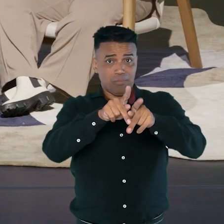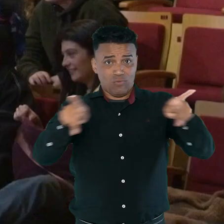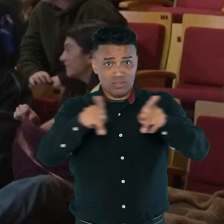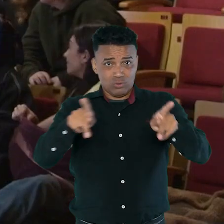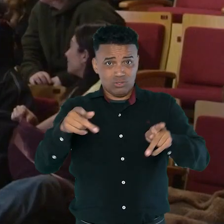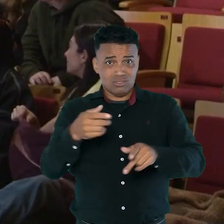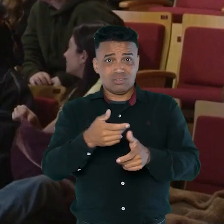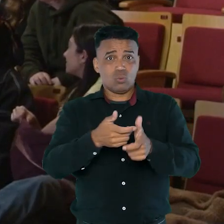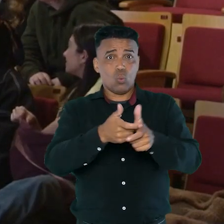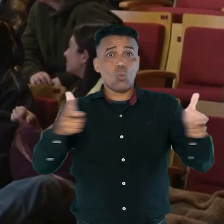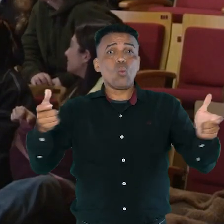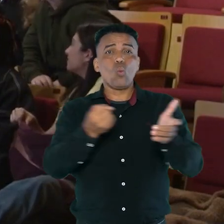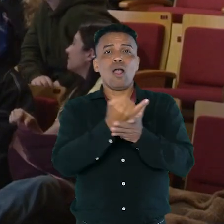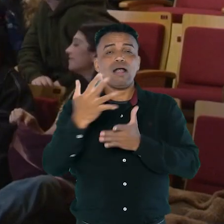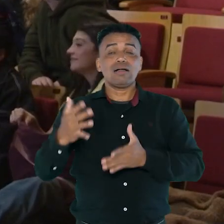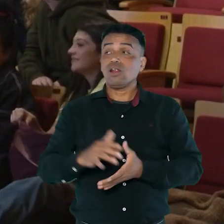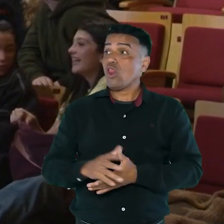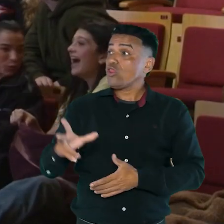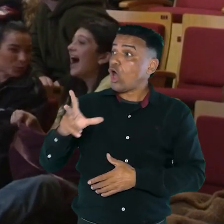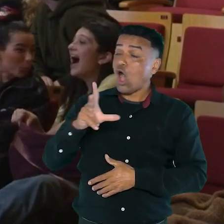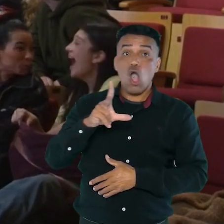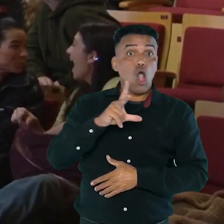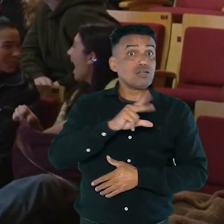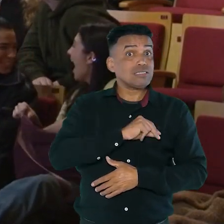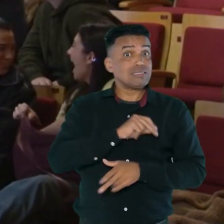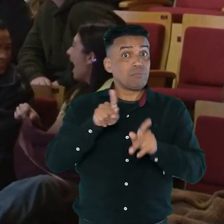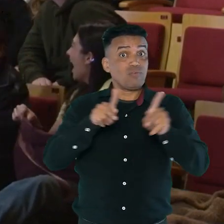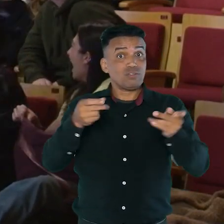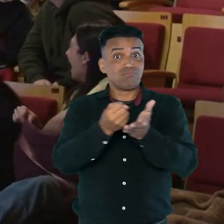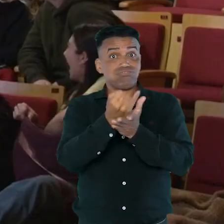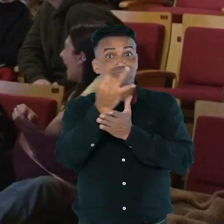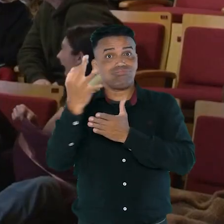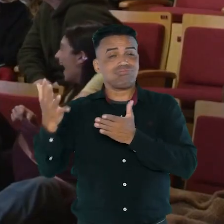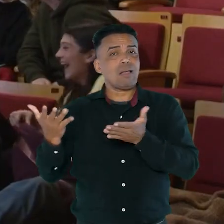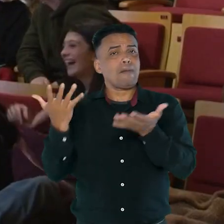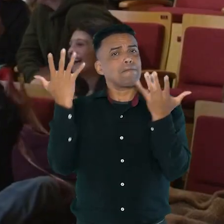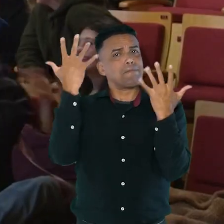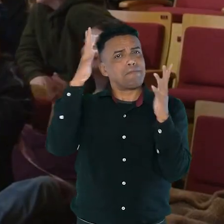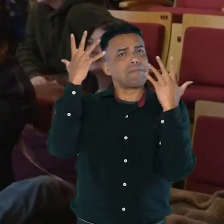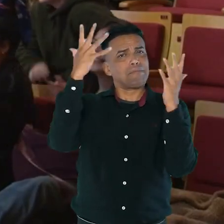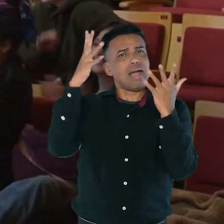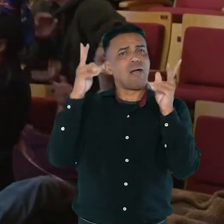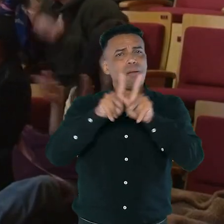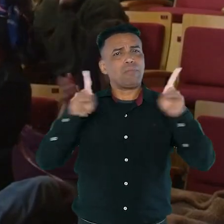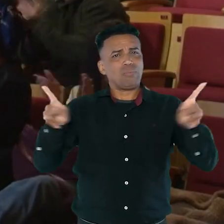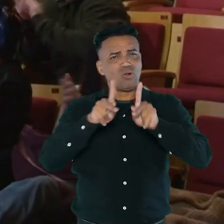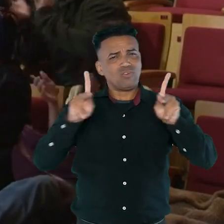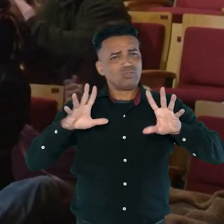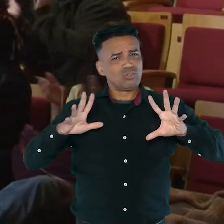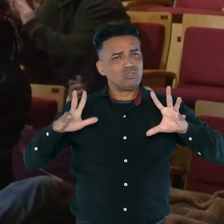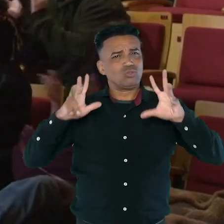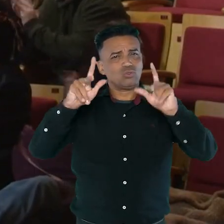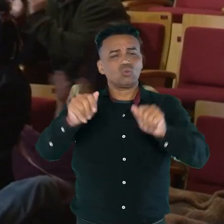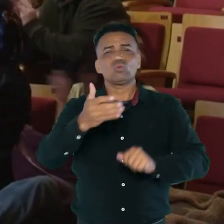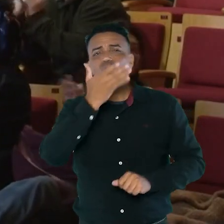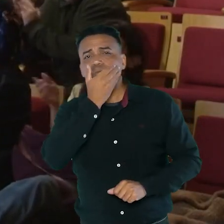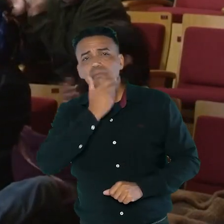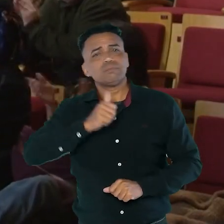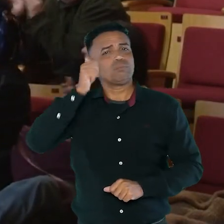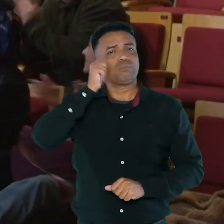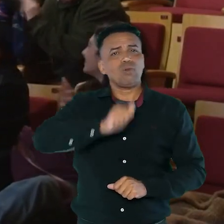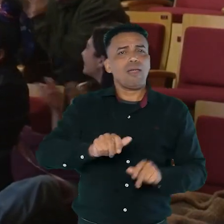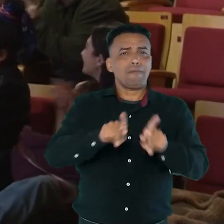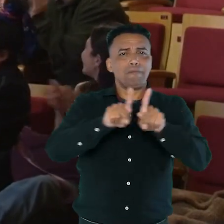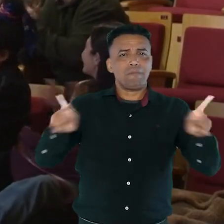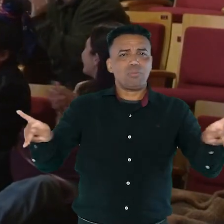Levanta a mão. Uau, gente, obrigada. Uma salva de palmas para todos. Aproximadamente 20 pessoas